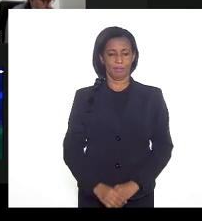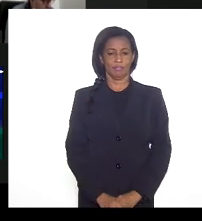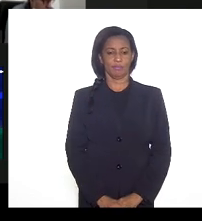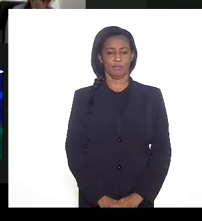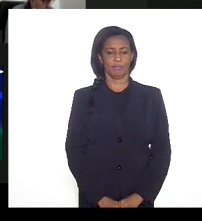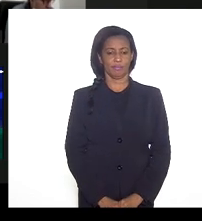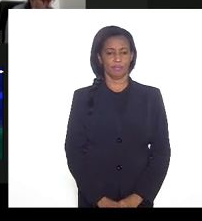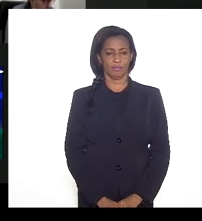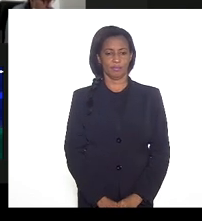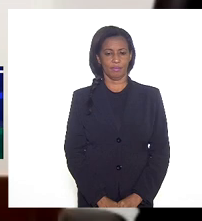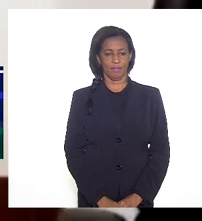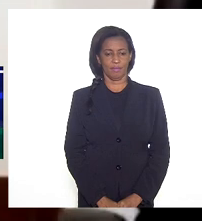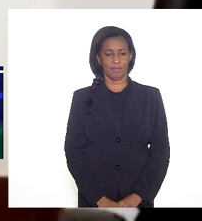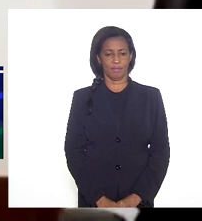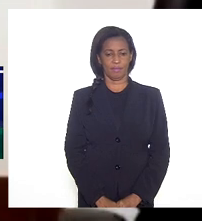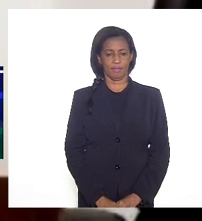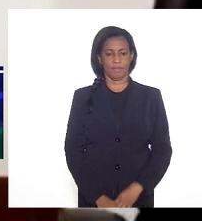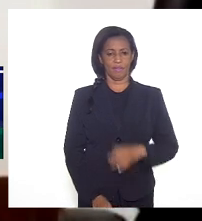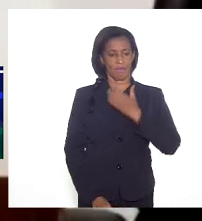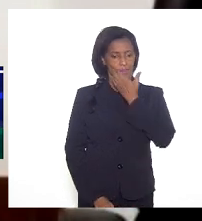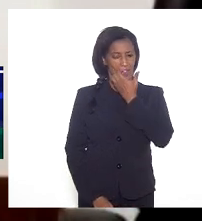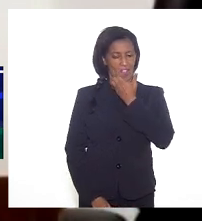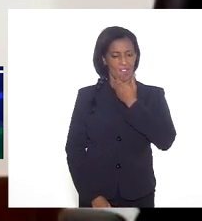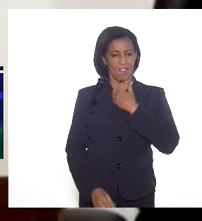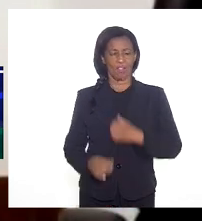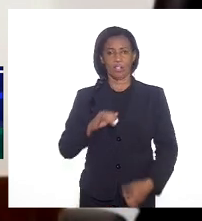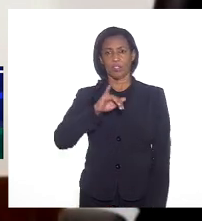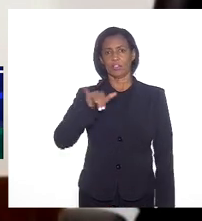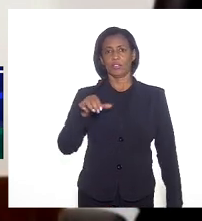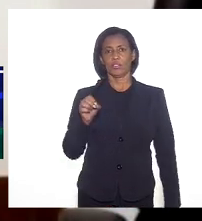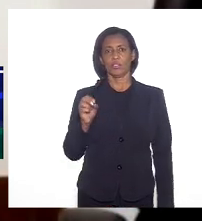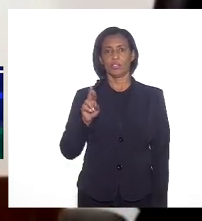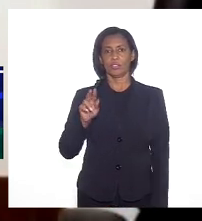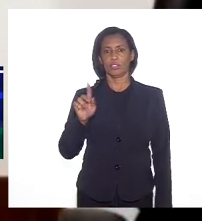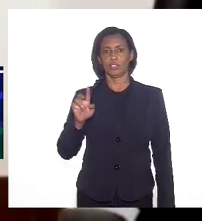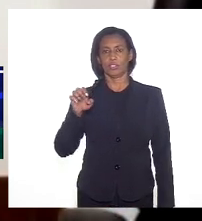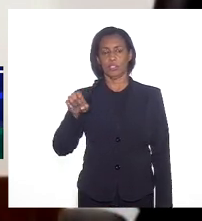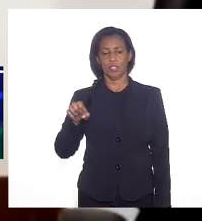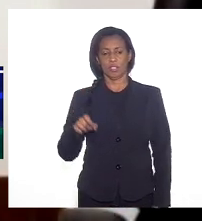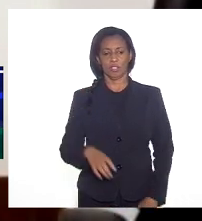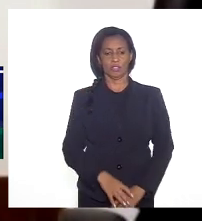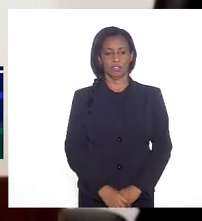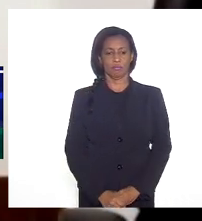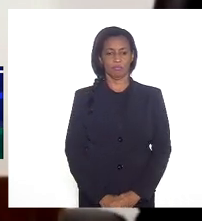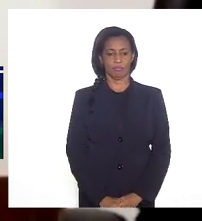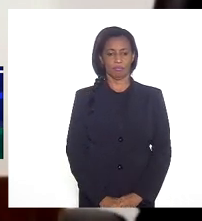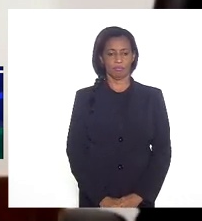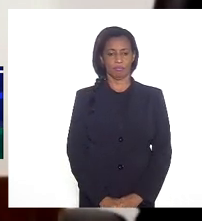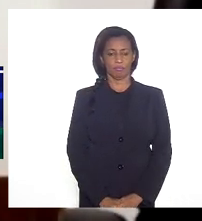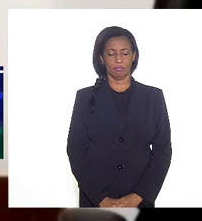Valeu Deputado Jorge Felipe Neto Está aberto hein Jaumir